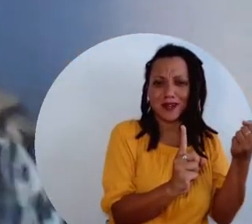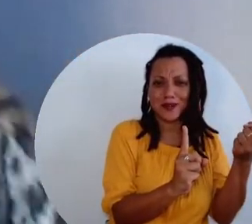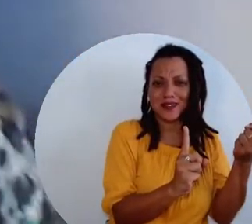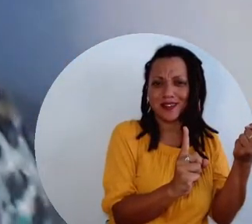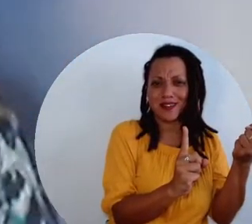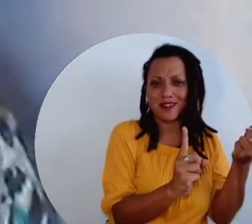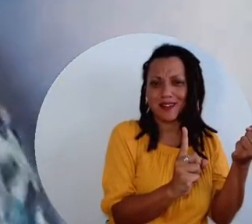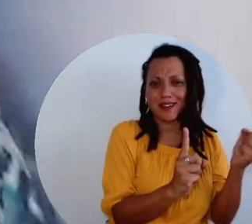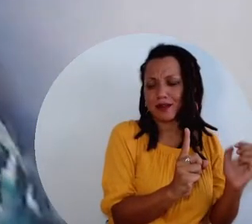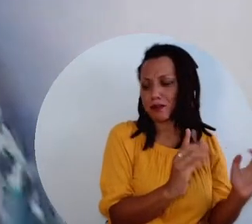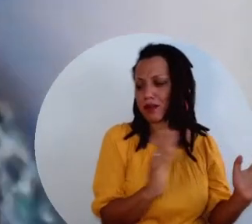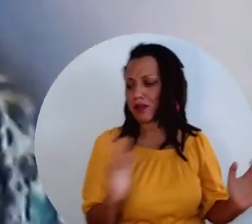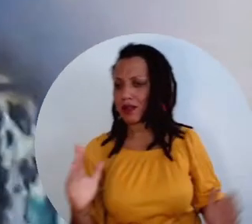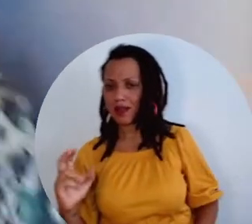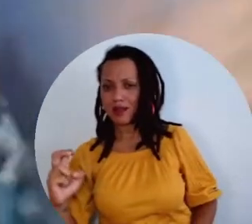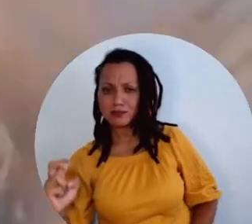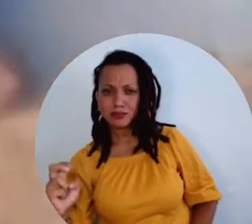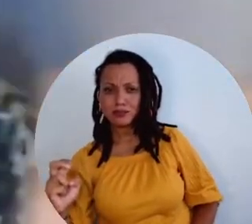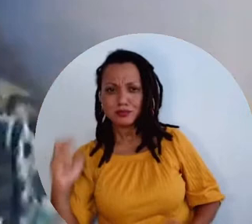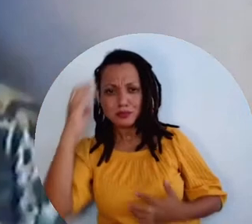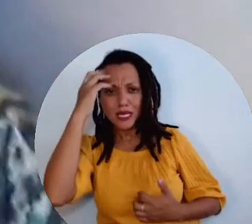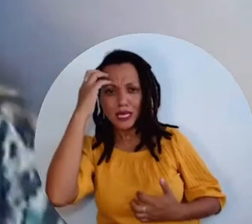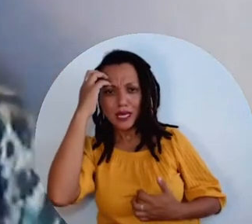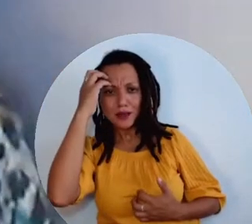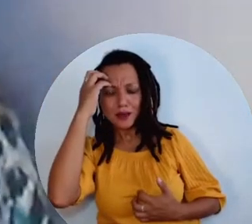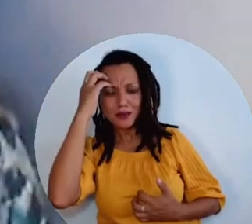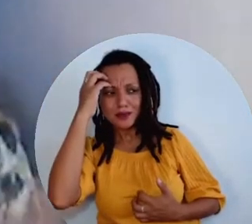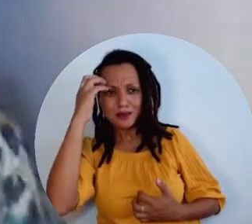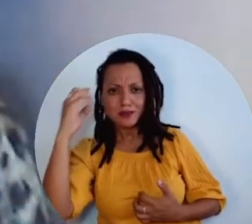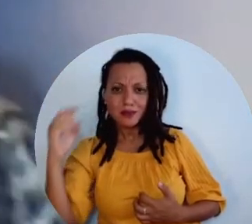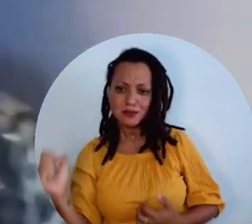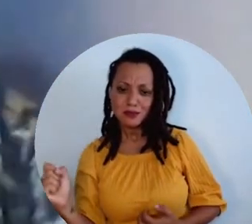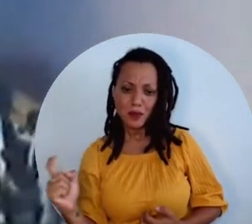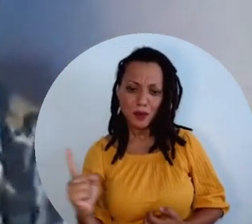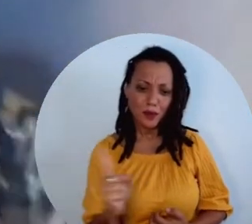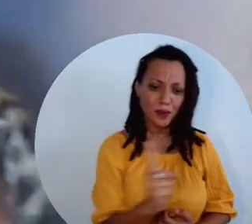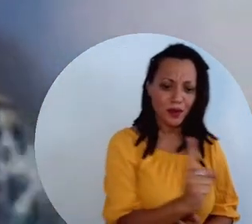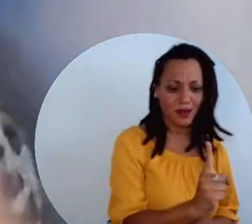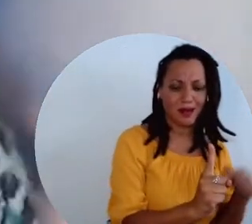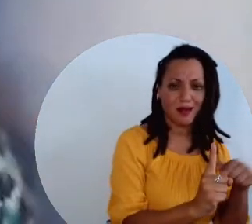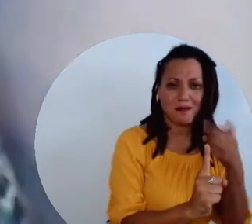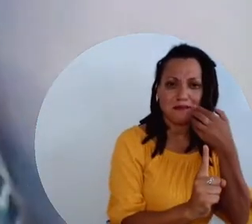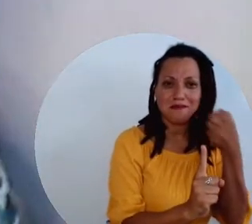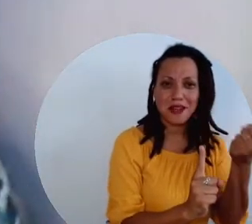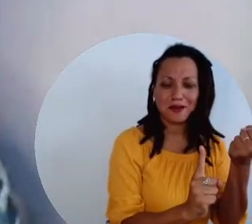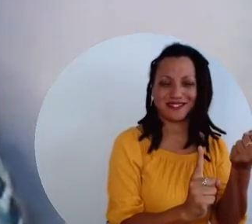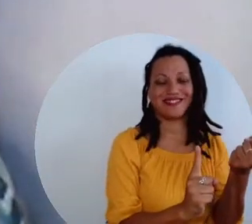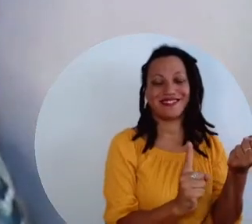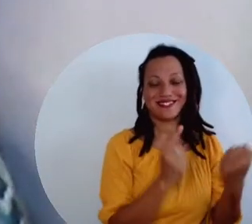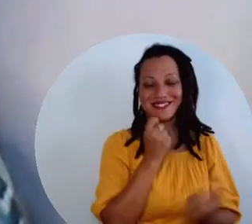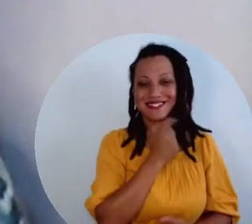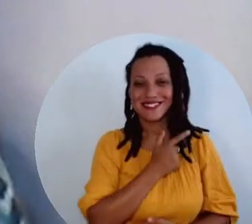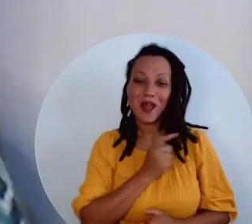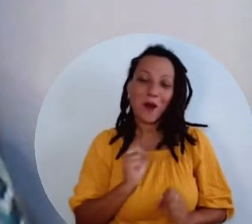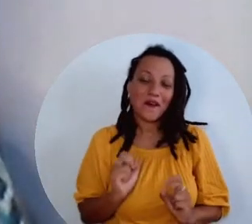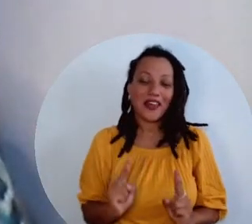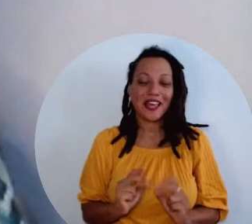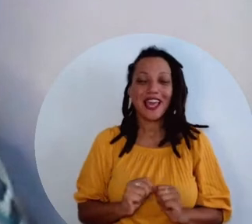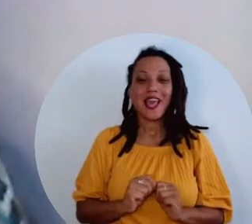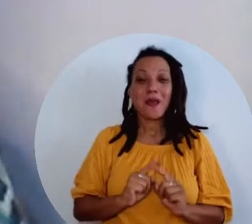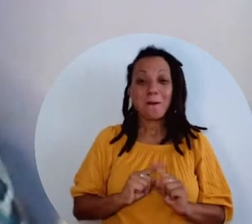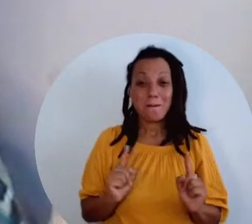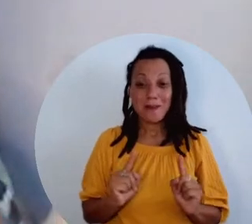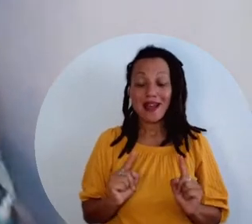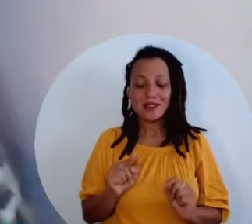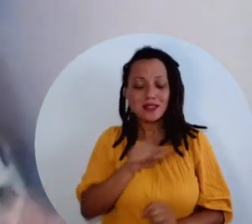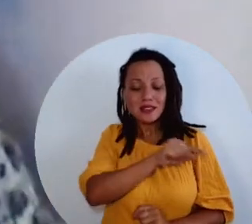branco, que é muito curioso, vai do macaco para o homem branco, mas tudo bem. Mas essa escala, ela